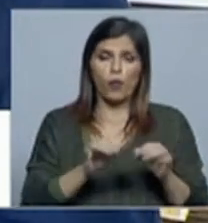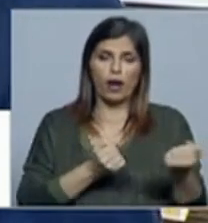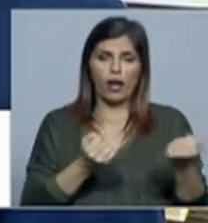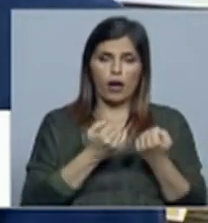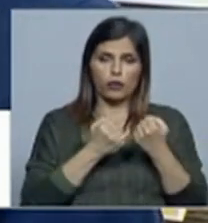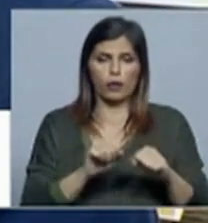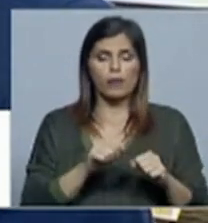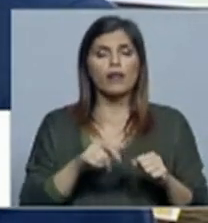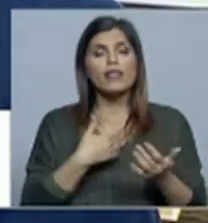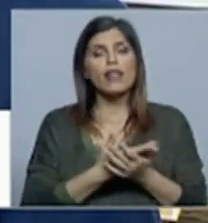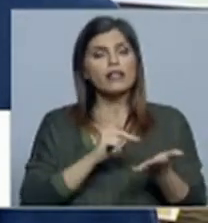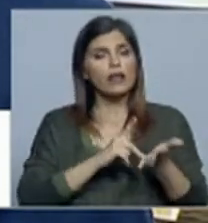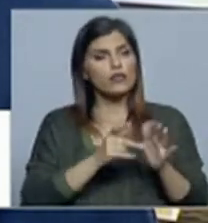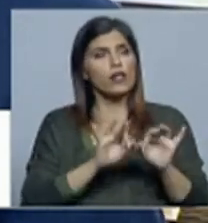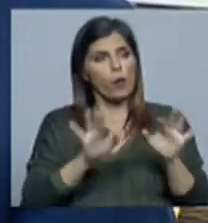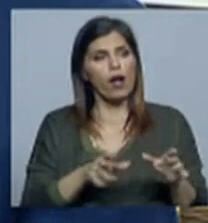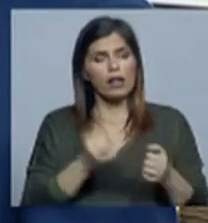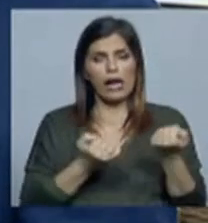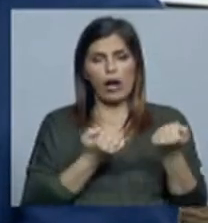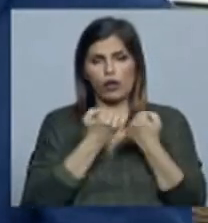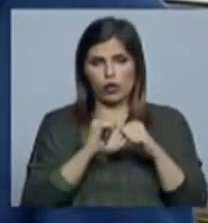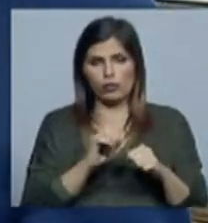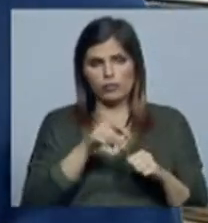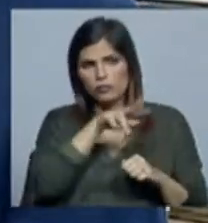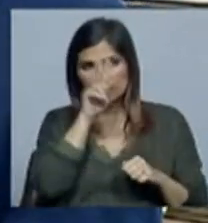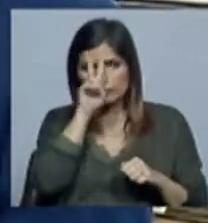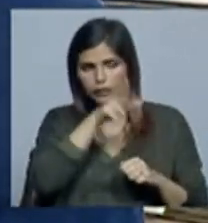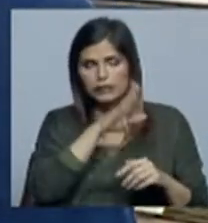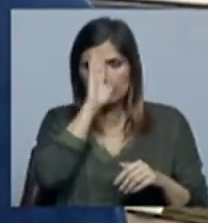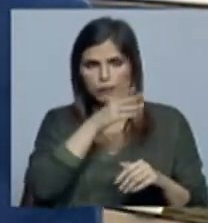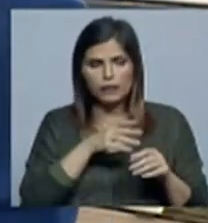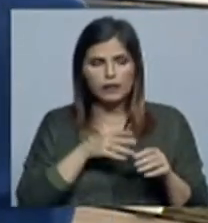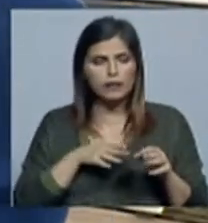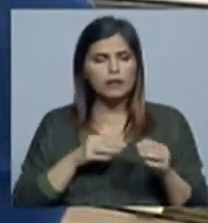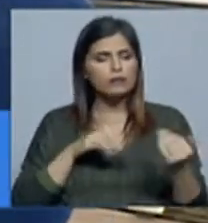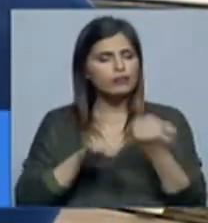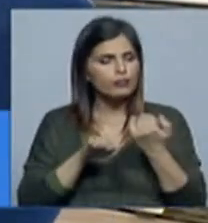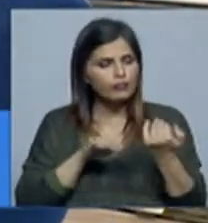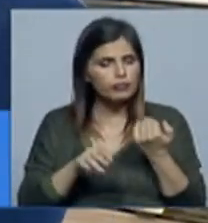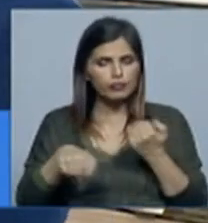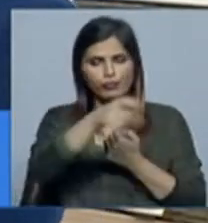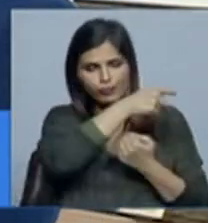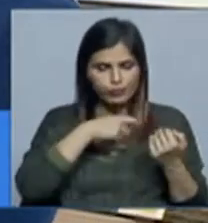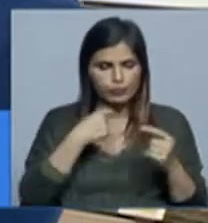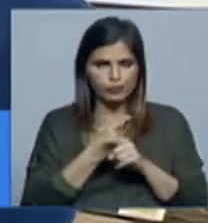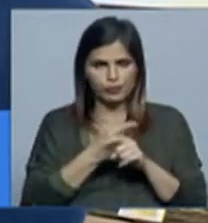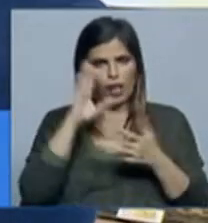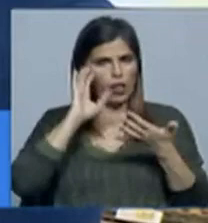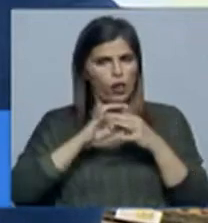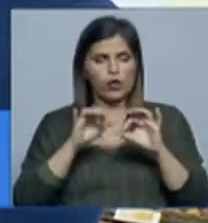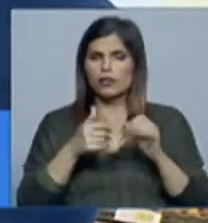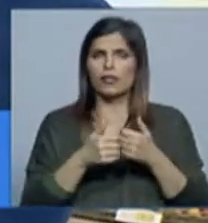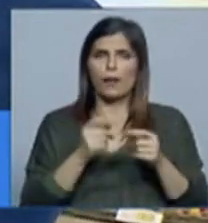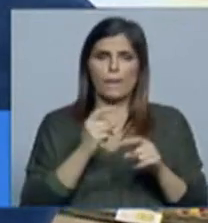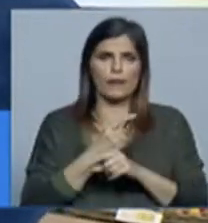me permite num carro autónomo reconhecer pedestres e reconhecer os carros que circulam à volta do carro é a aplicação da mesma lógica, que é a capacidade de